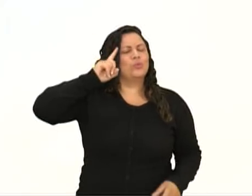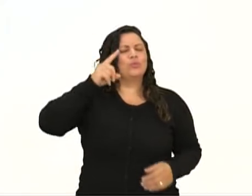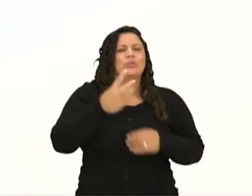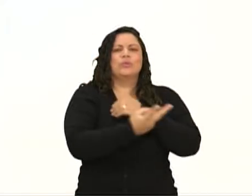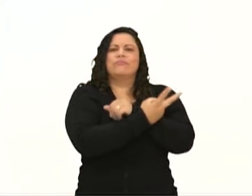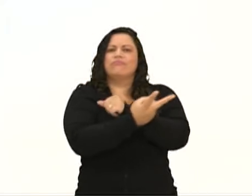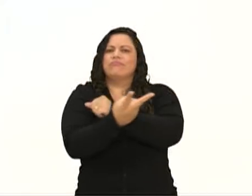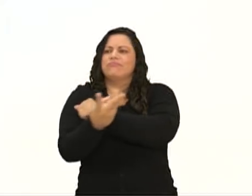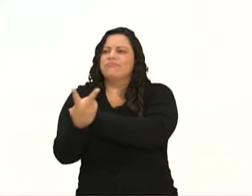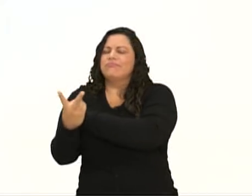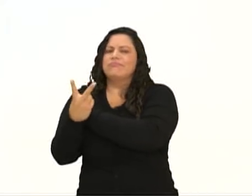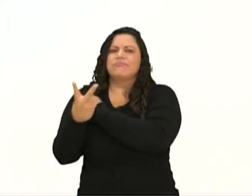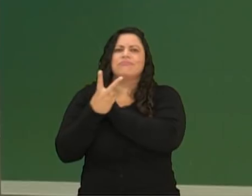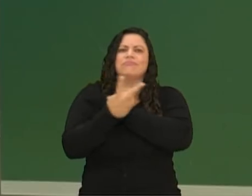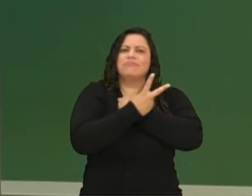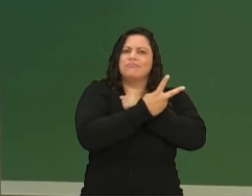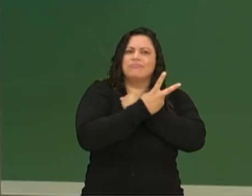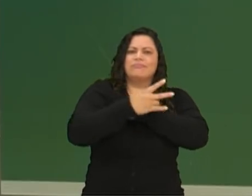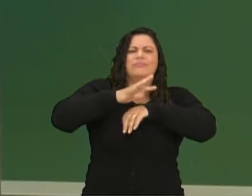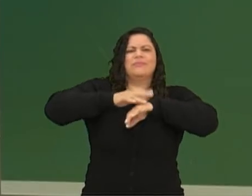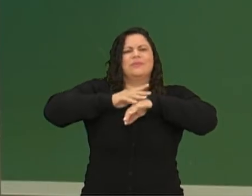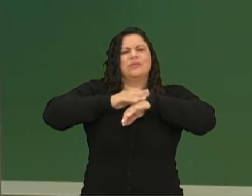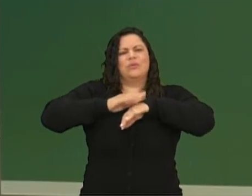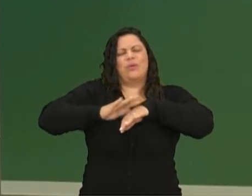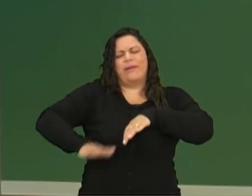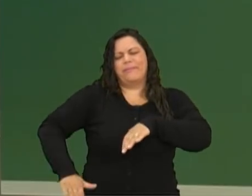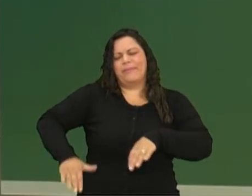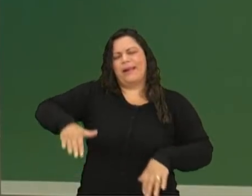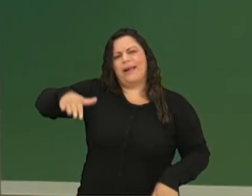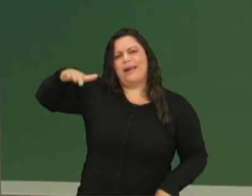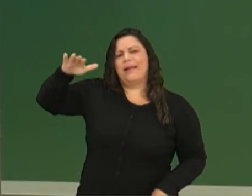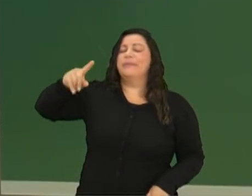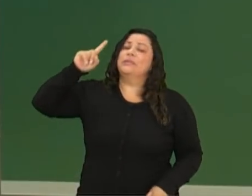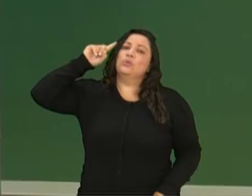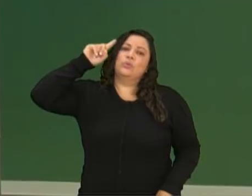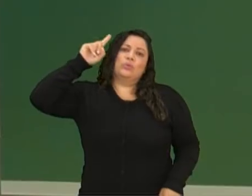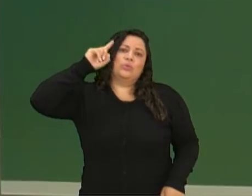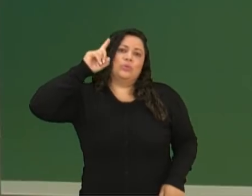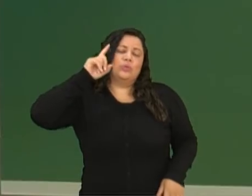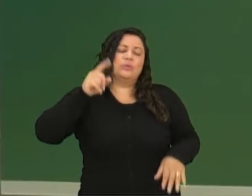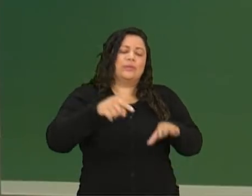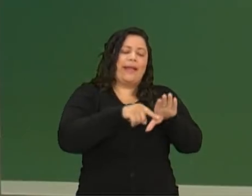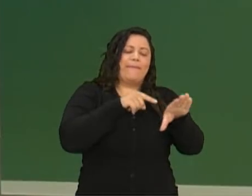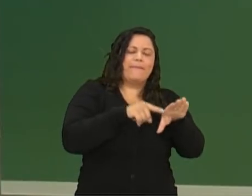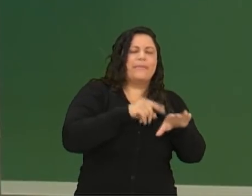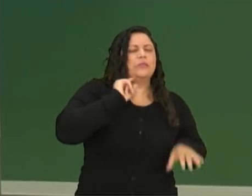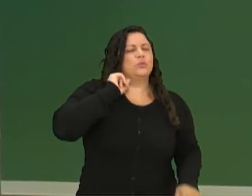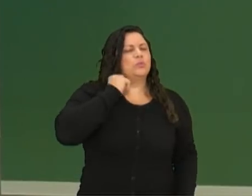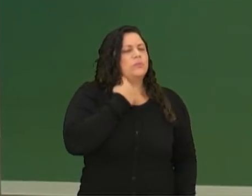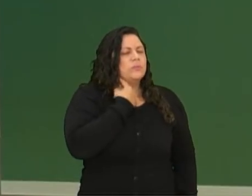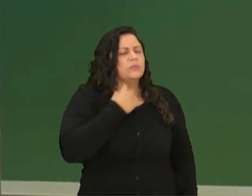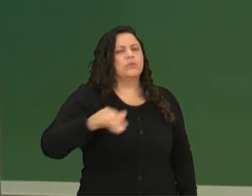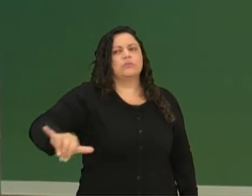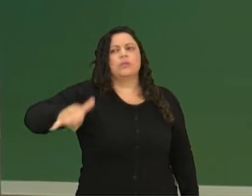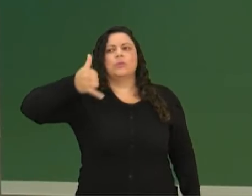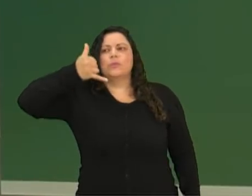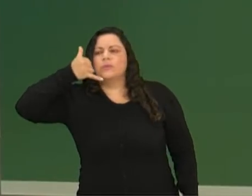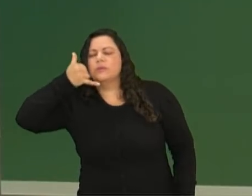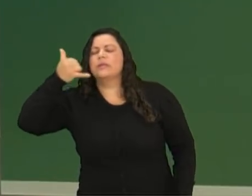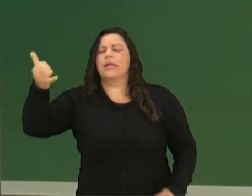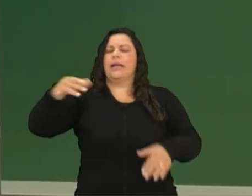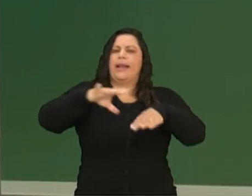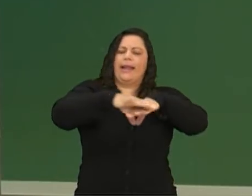doente várias vezes ao longo da vida, mas todo dia você está com a mão suja, você está pegando no celular, você pegou o tênis, né, que